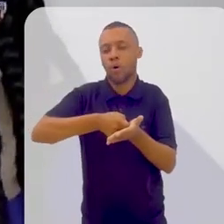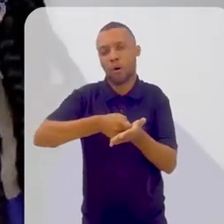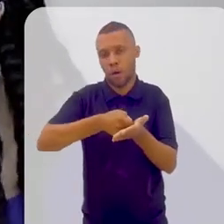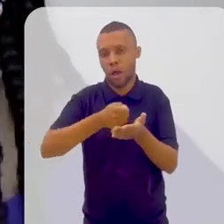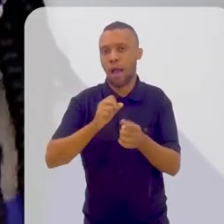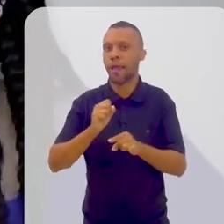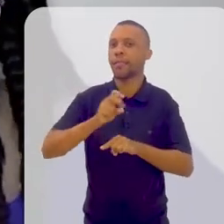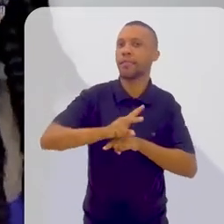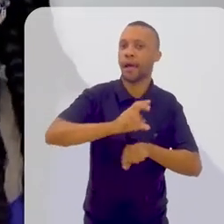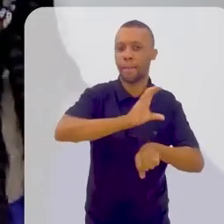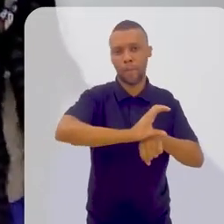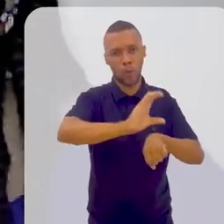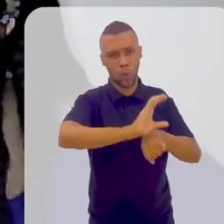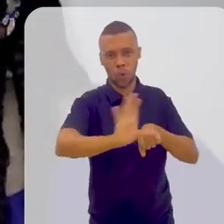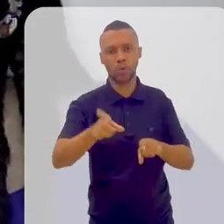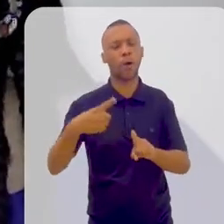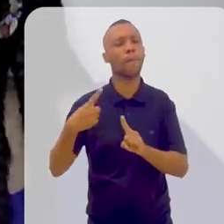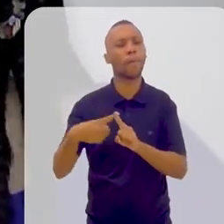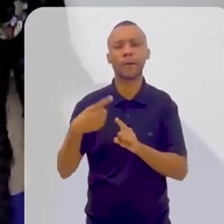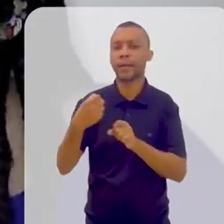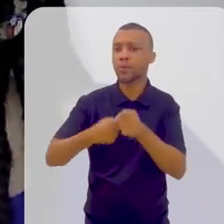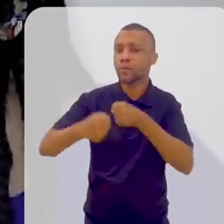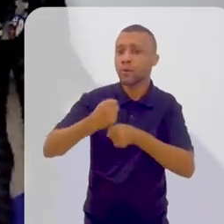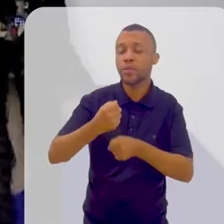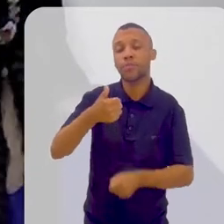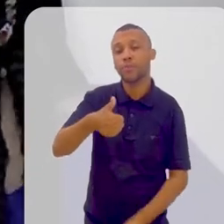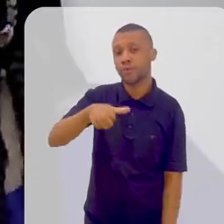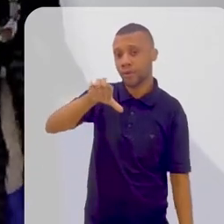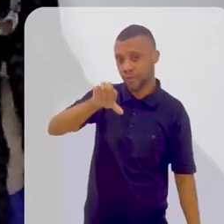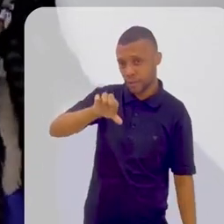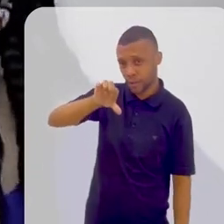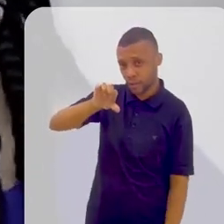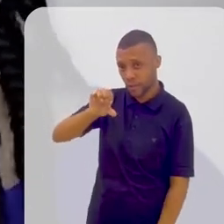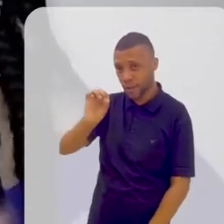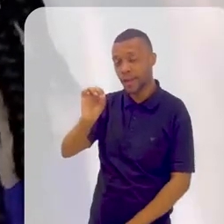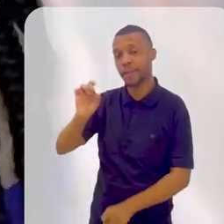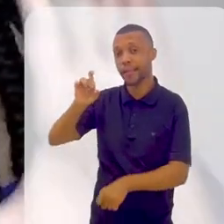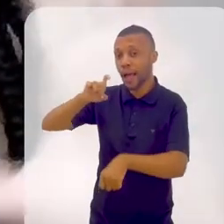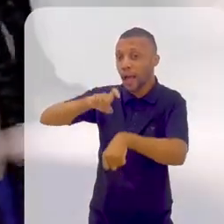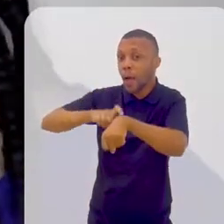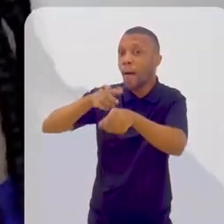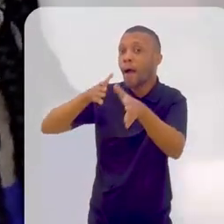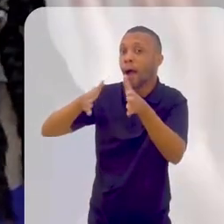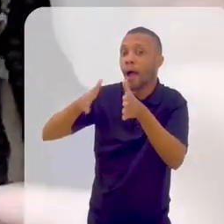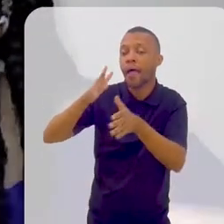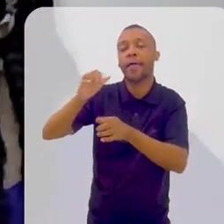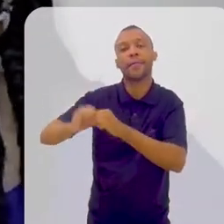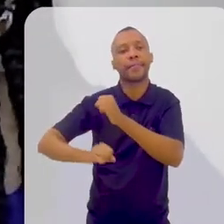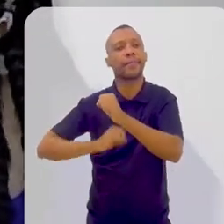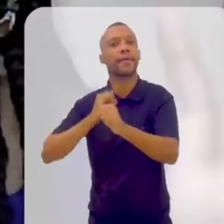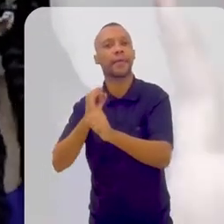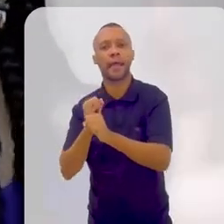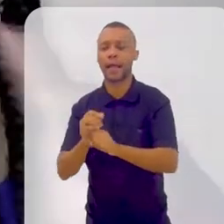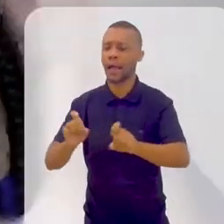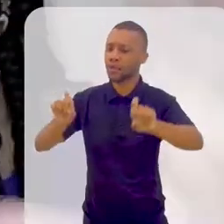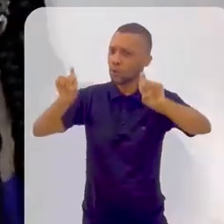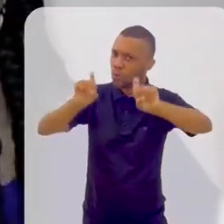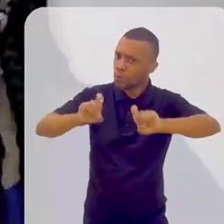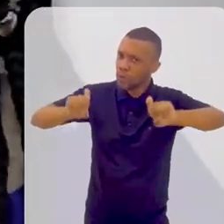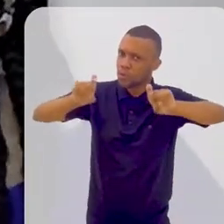fazer, porque nos anos 90 estava entrando a era da internet, né,